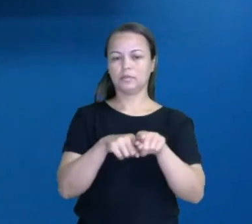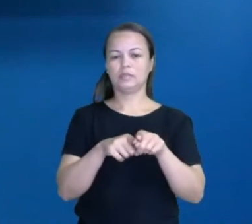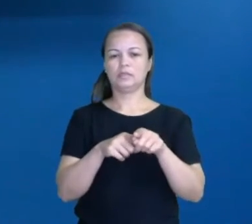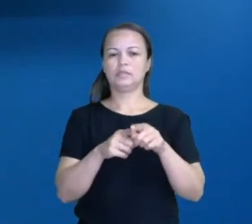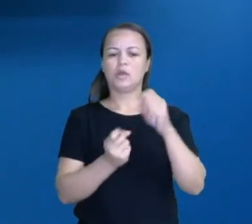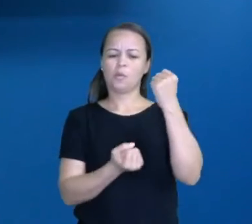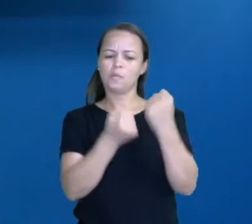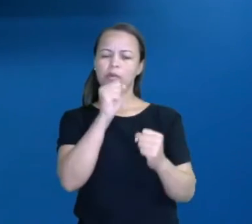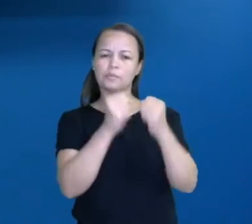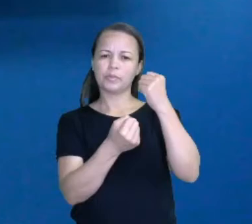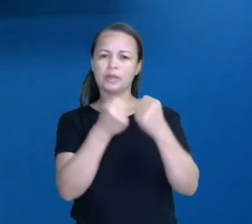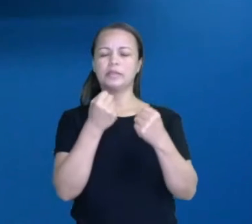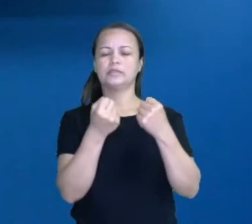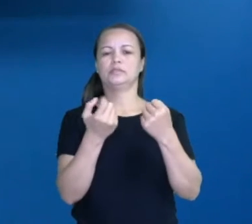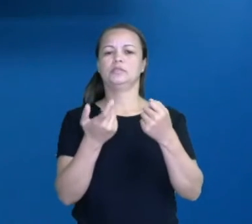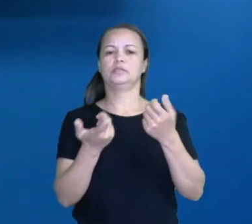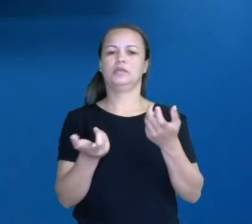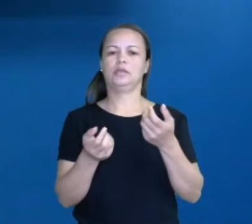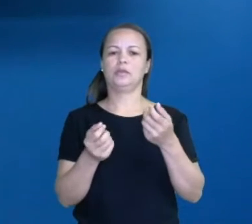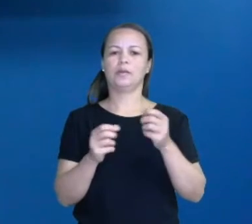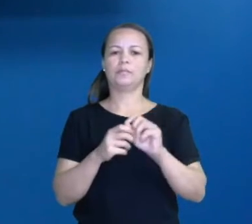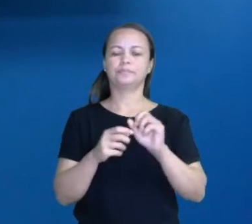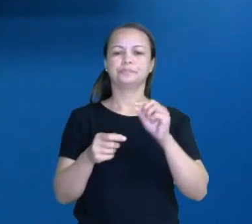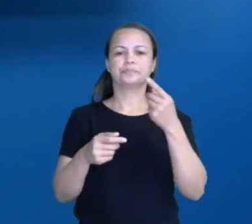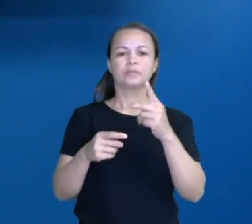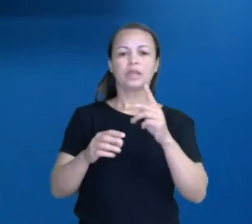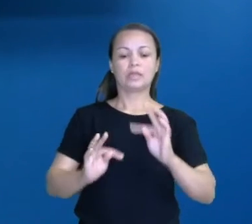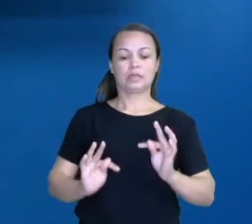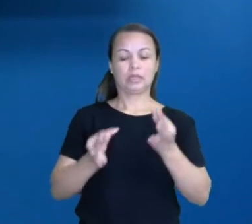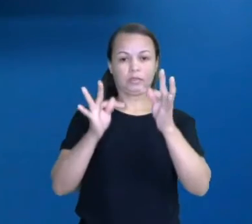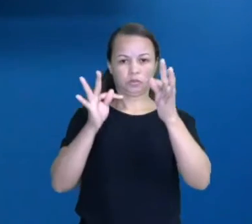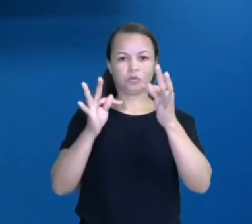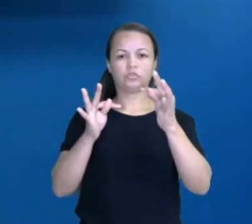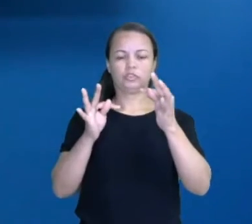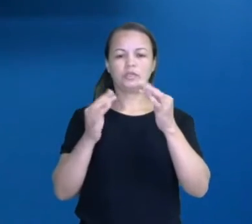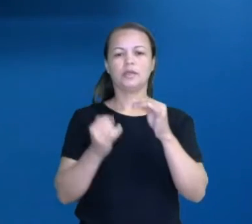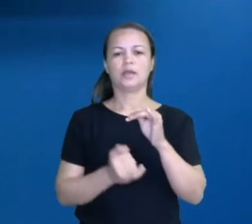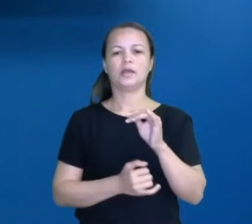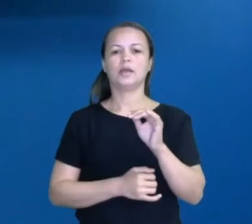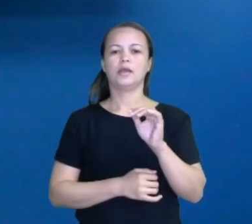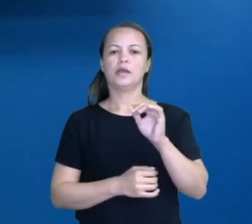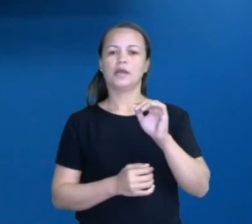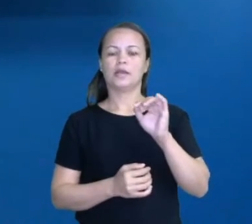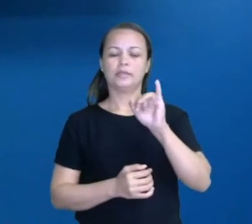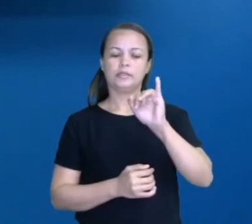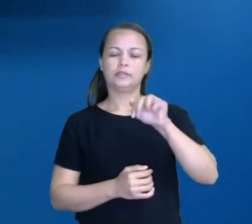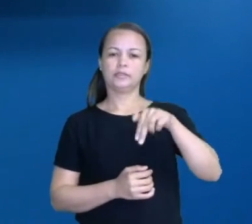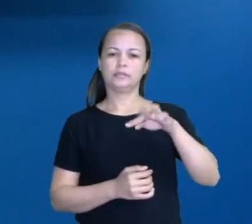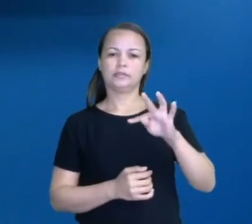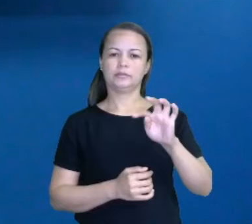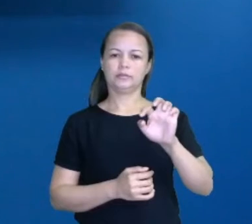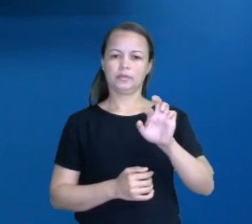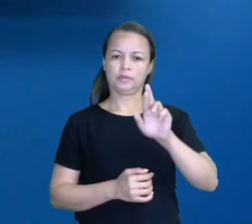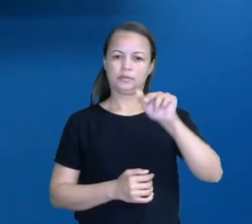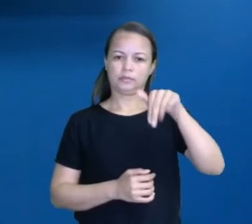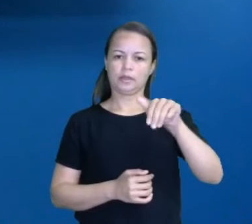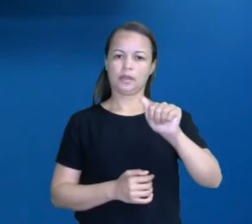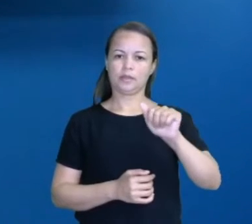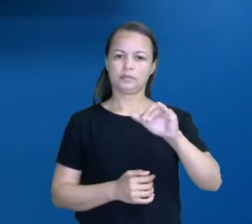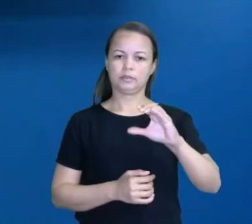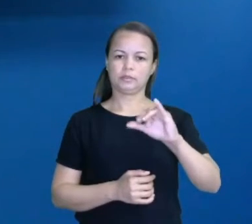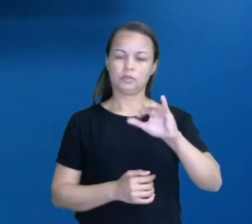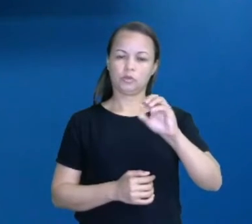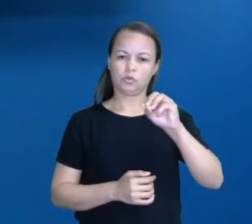fabricam esses aparelhos, são tecnologias internacionais, muitas vezes americana, muitas vezes dos Estados